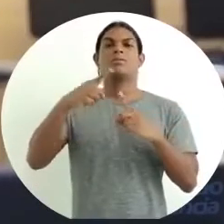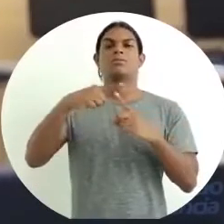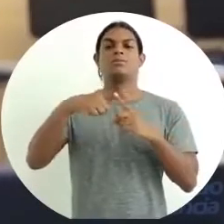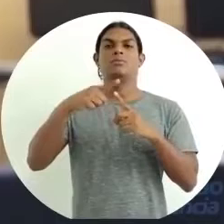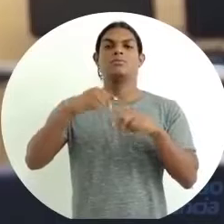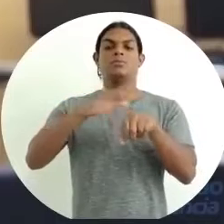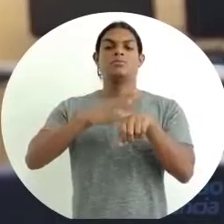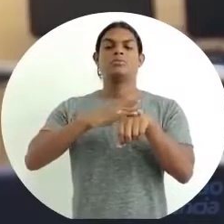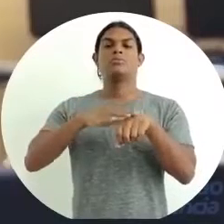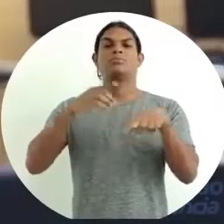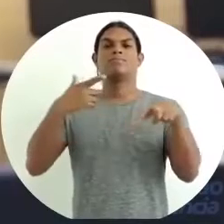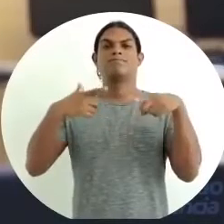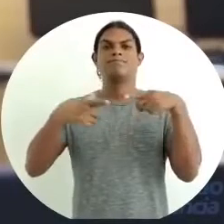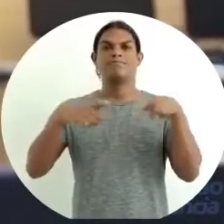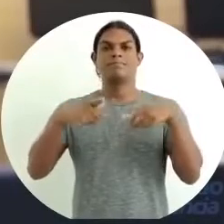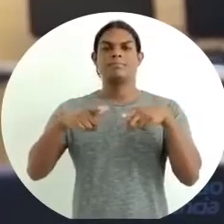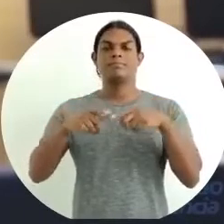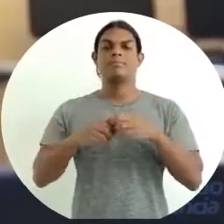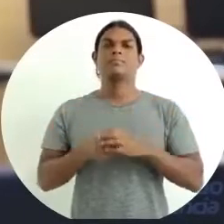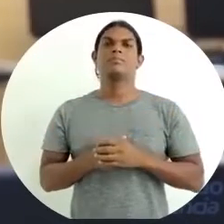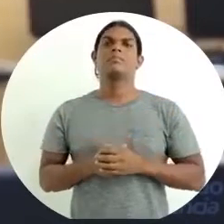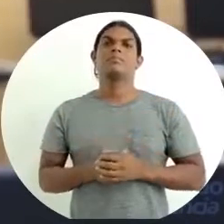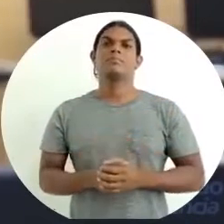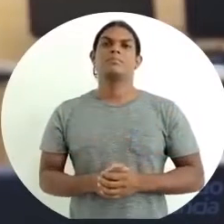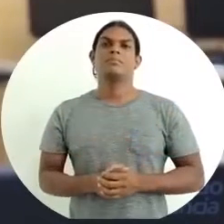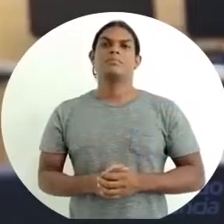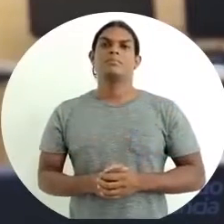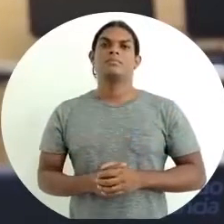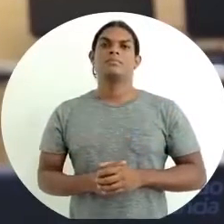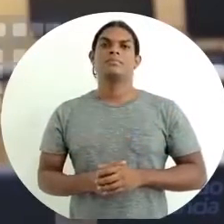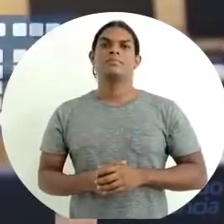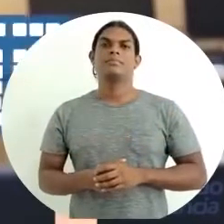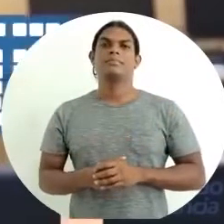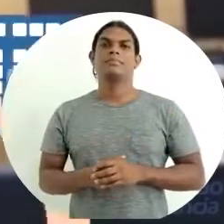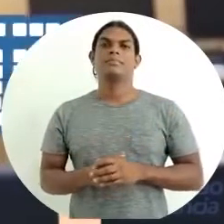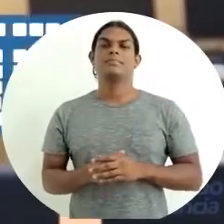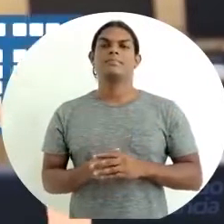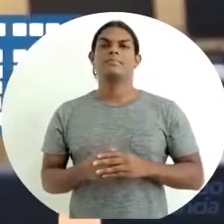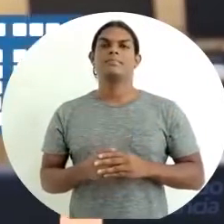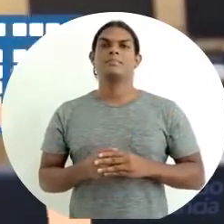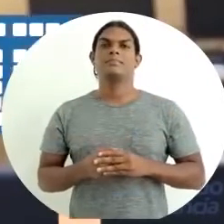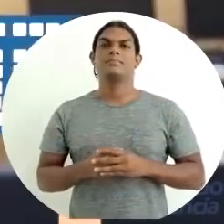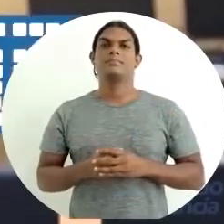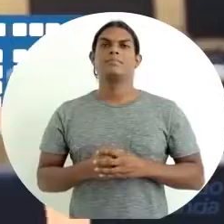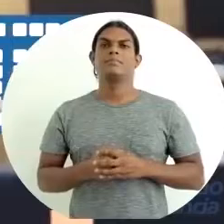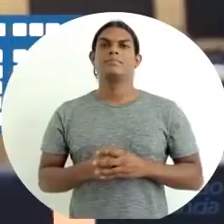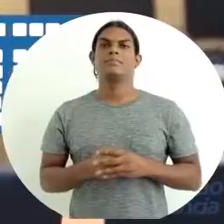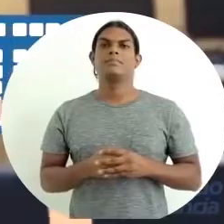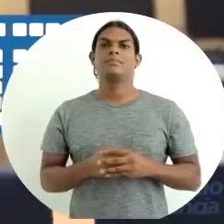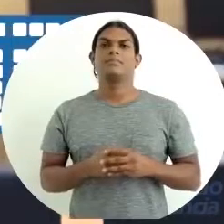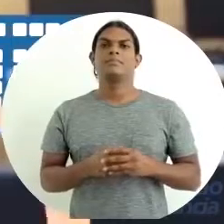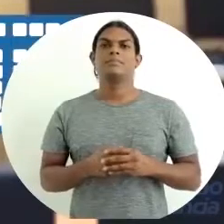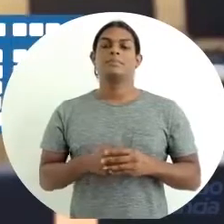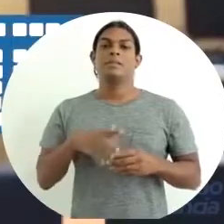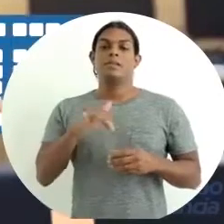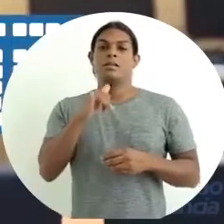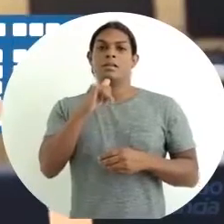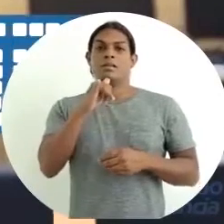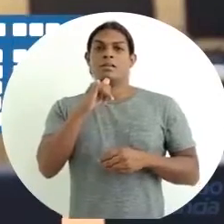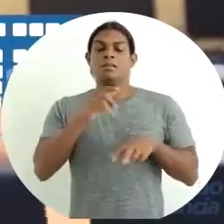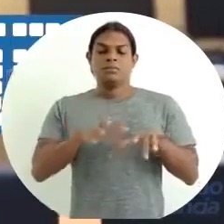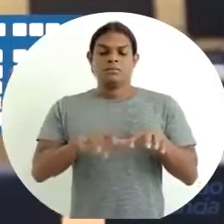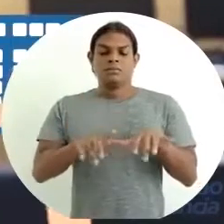trabalho. A doença profissional é pelo exercício. Uma LE que uma digitadora venha a ter, uma lesão de